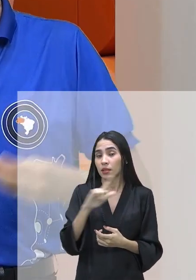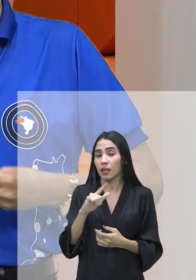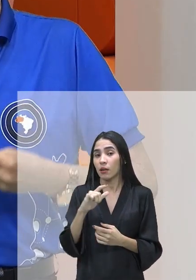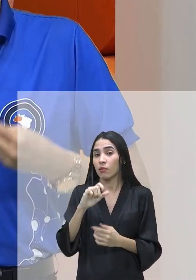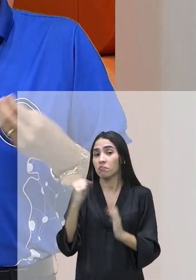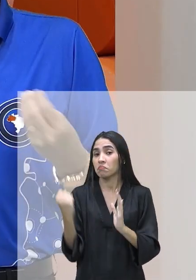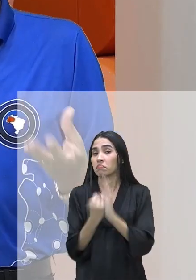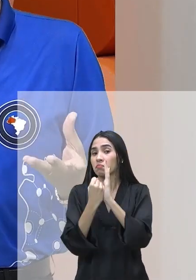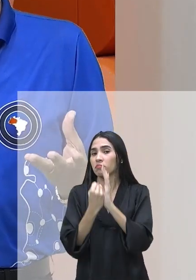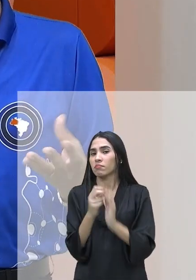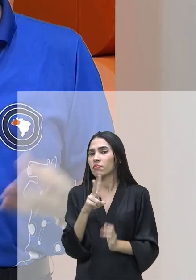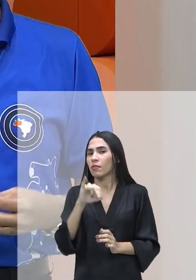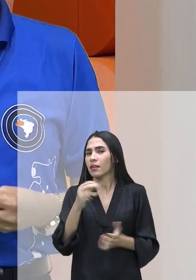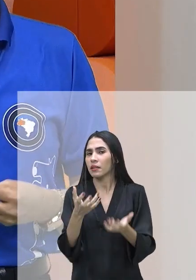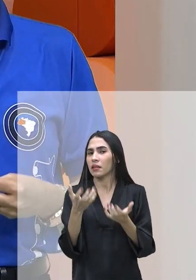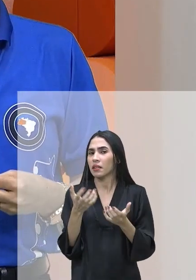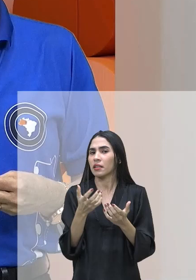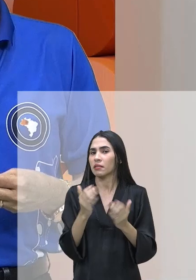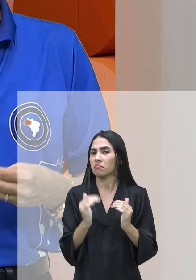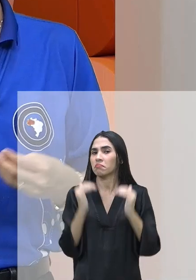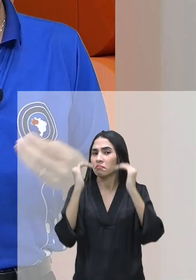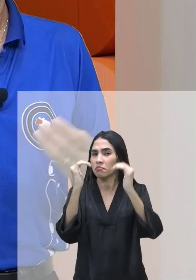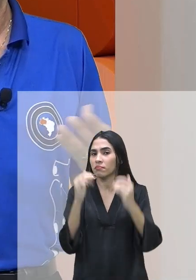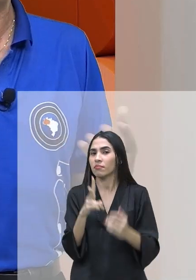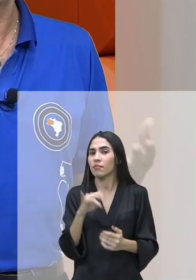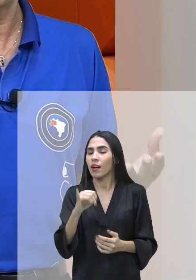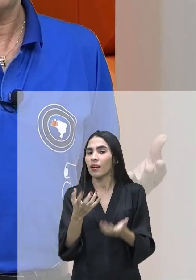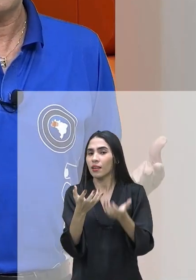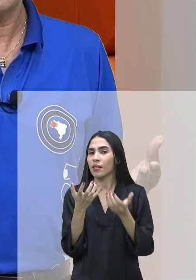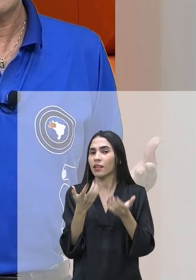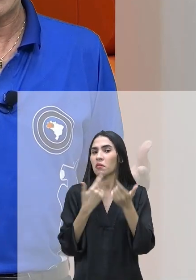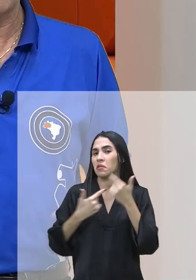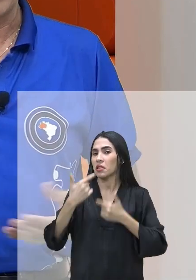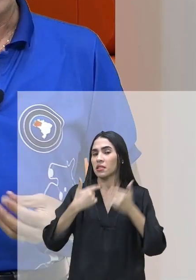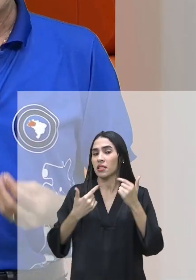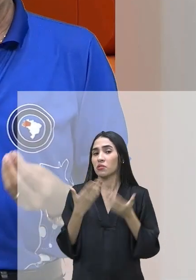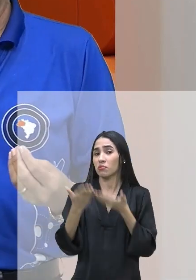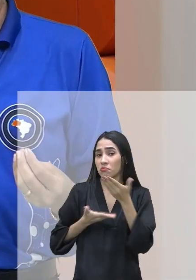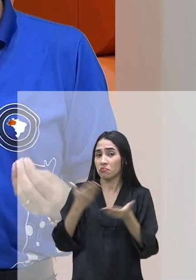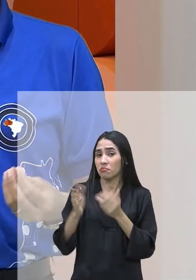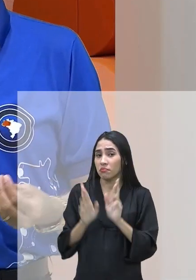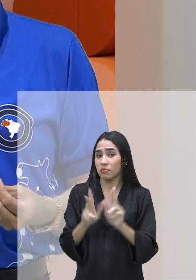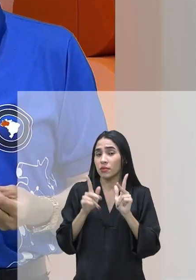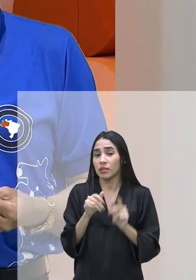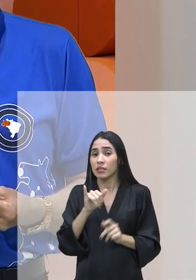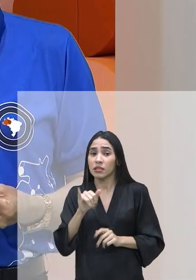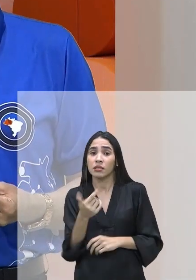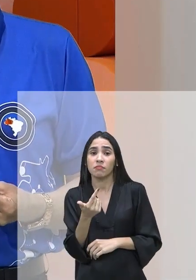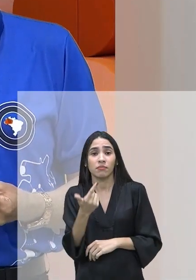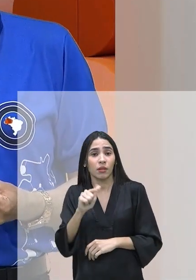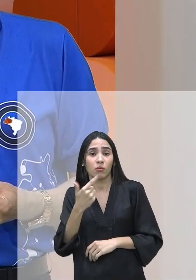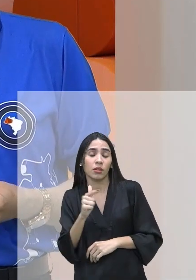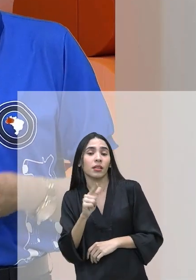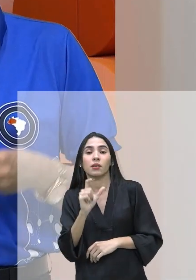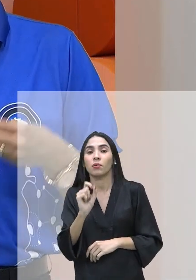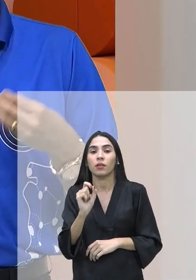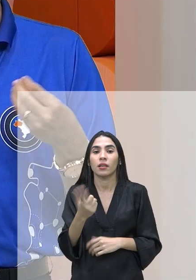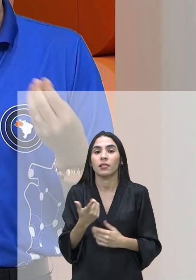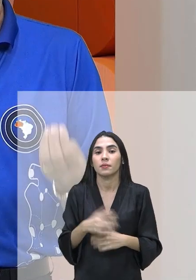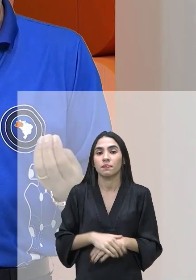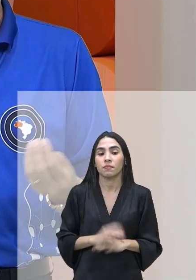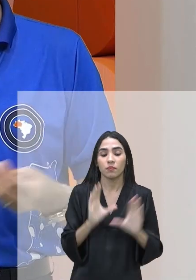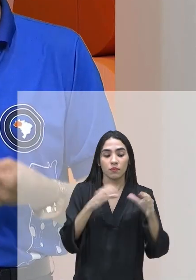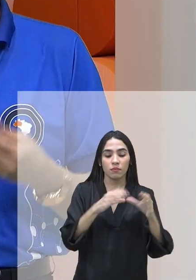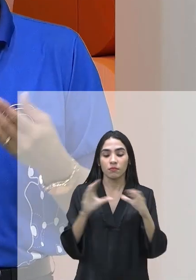vai querer prestígio, vai querer ter um tratamento diferenciado se ele não pertence a este ou